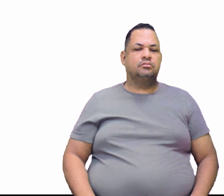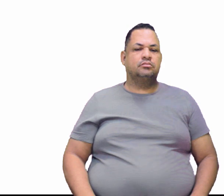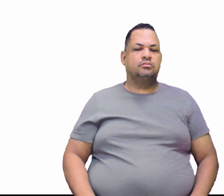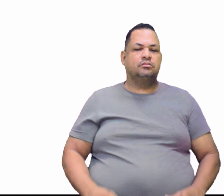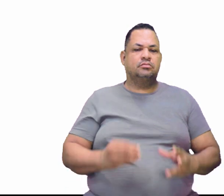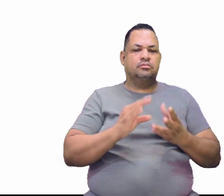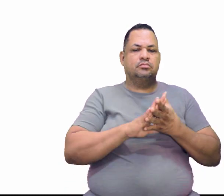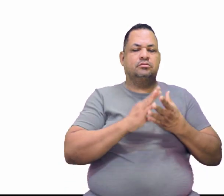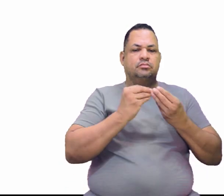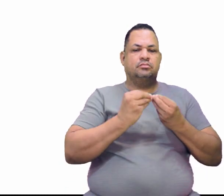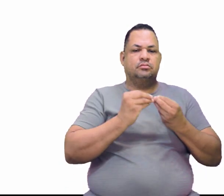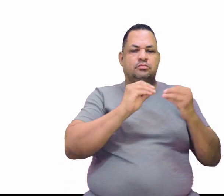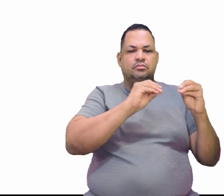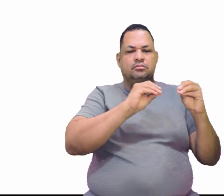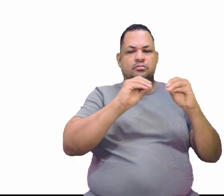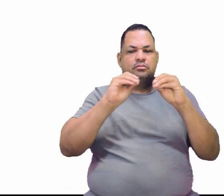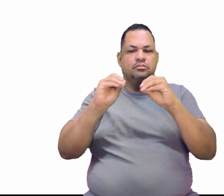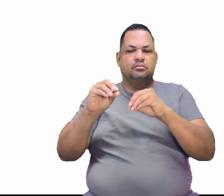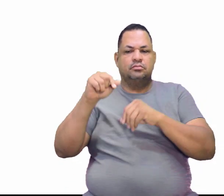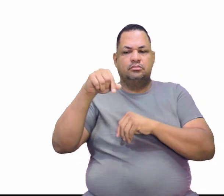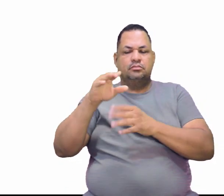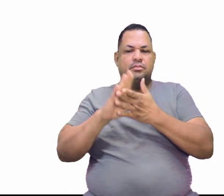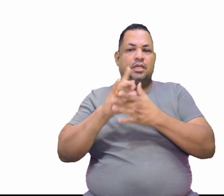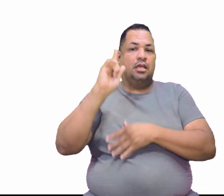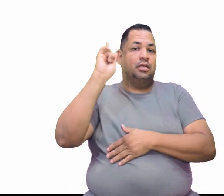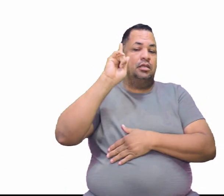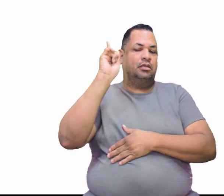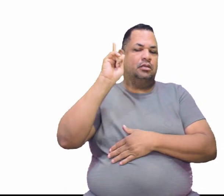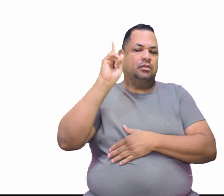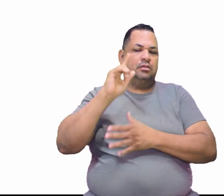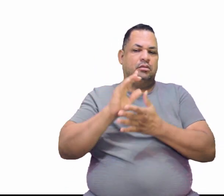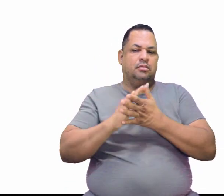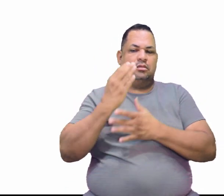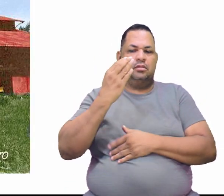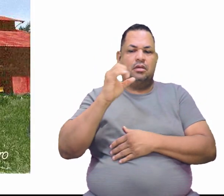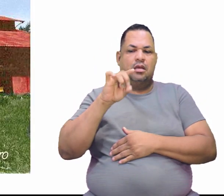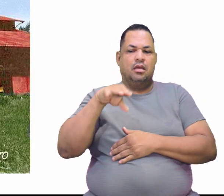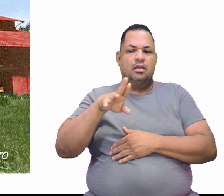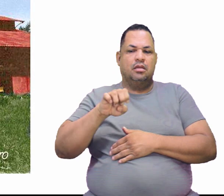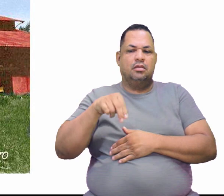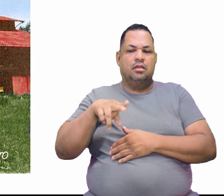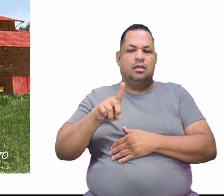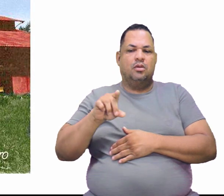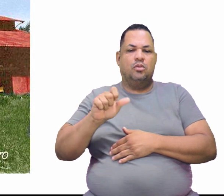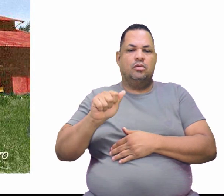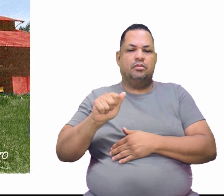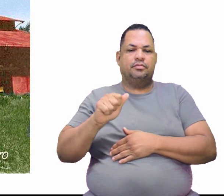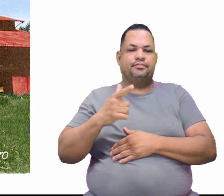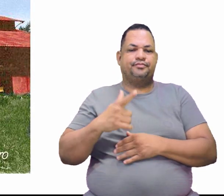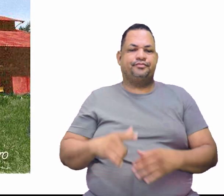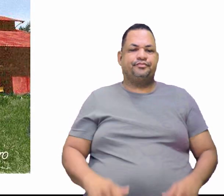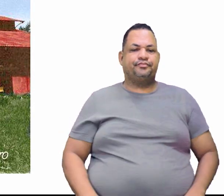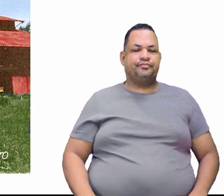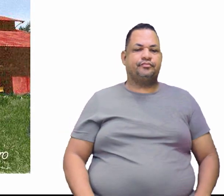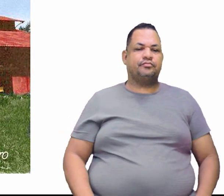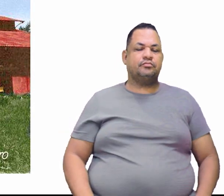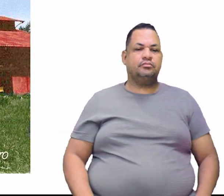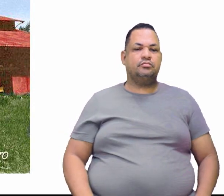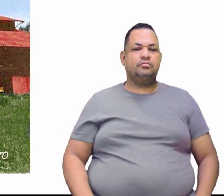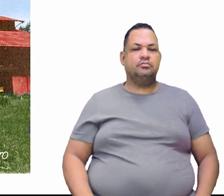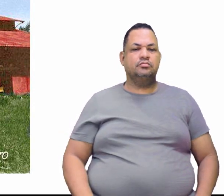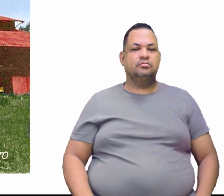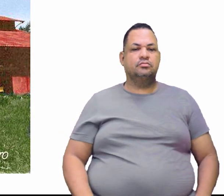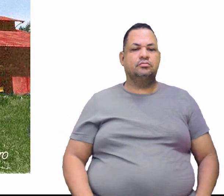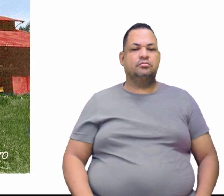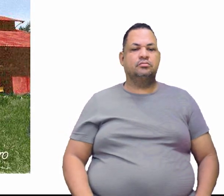serão desembarcadas aqui no Cainágua, bem aqui em cima, onde é hoje o complexo ferroviário.